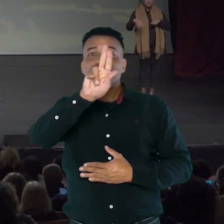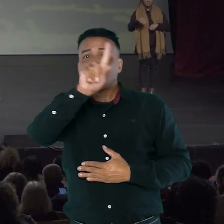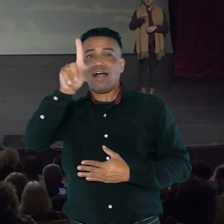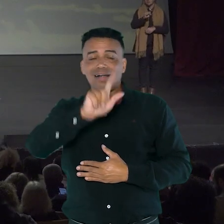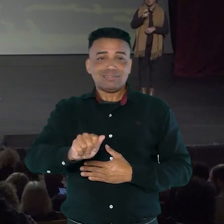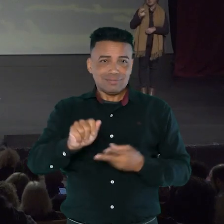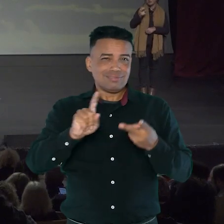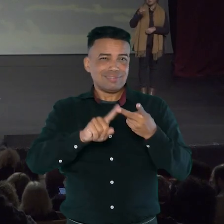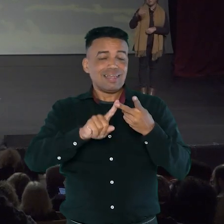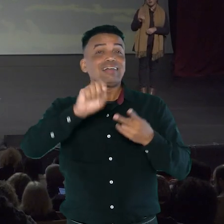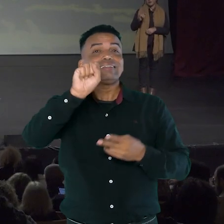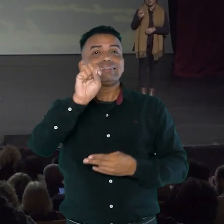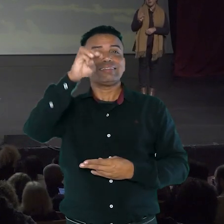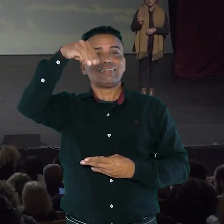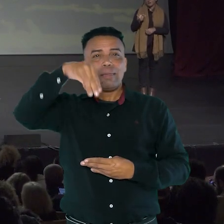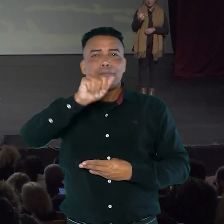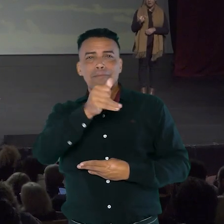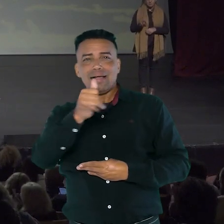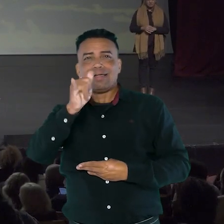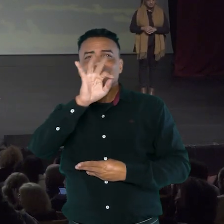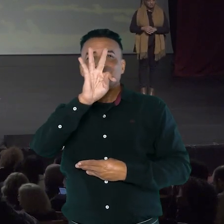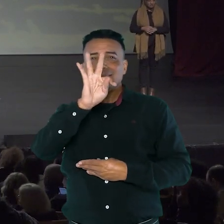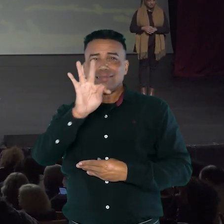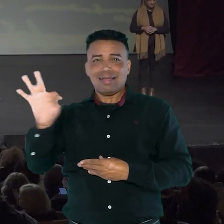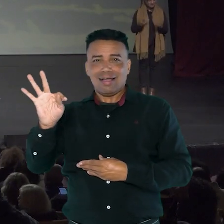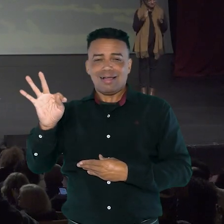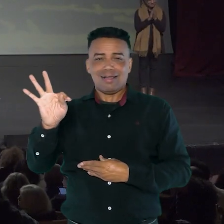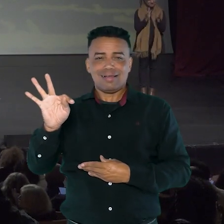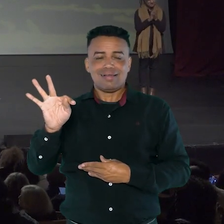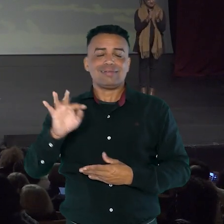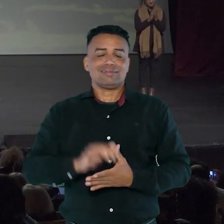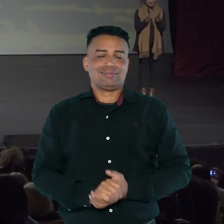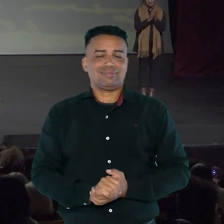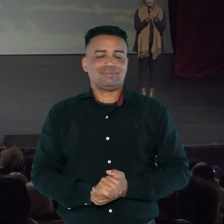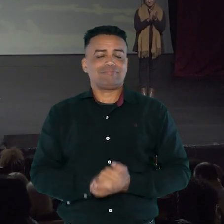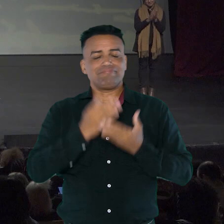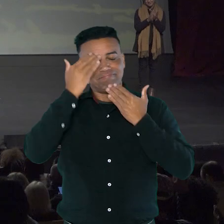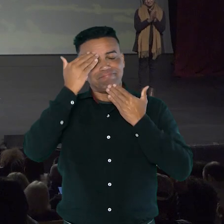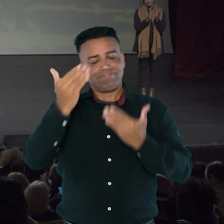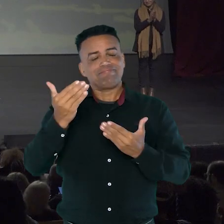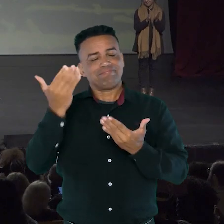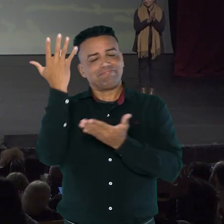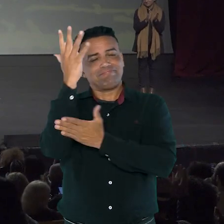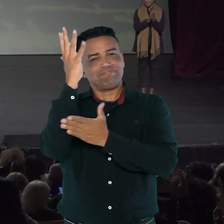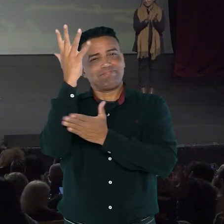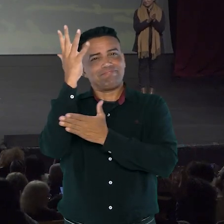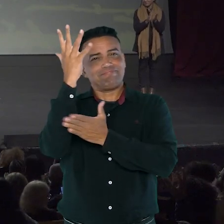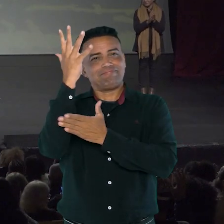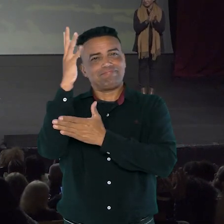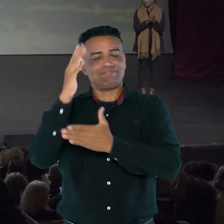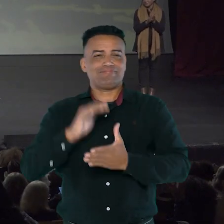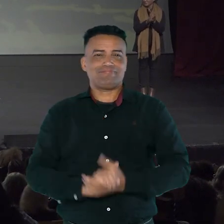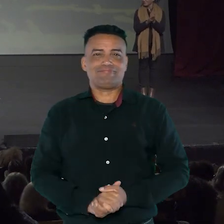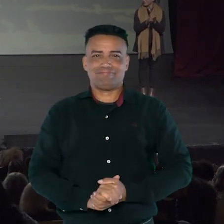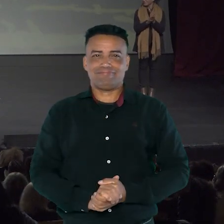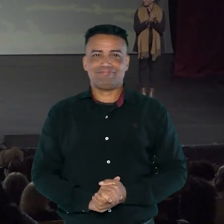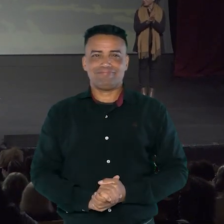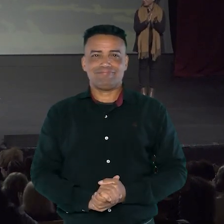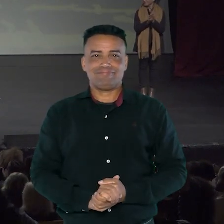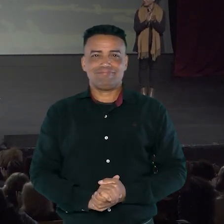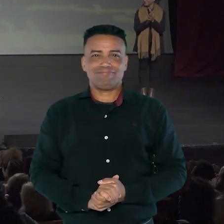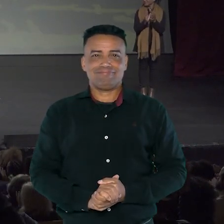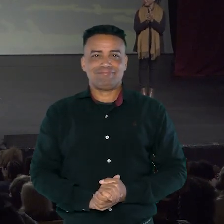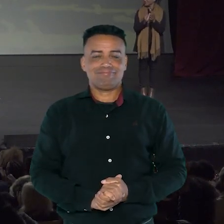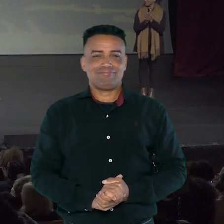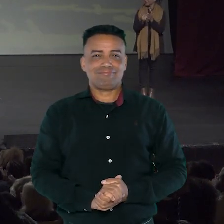Semaia Oliveira. Obrigado. Vemos agora o palco do Teatro Paulo Autran no Sesc Pinheiros, em São Paulo, onde temos 3 cadeiras, mesas